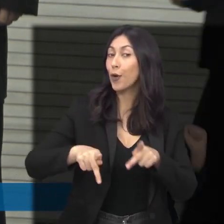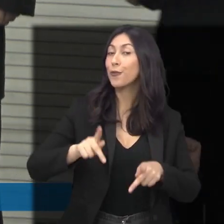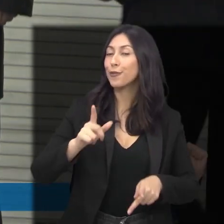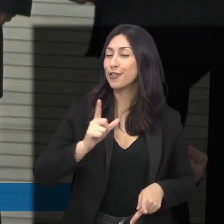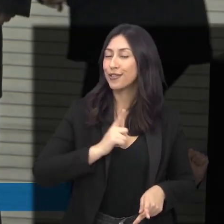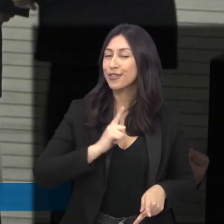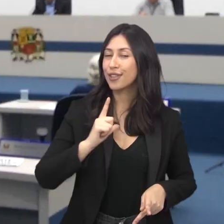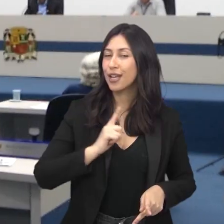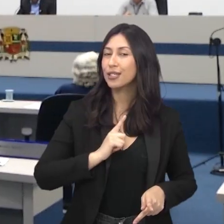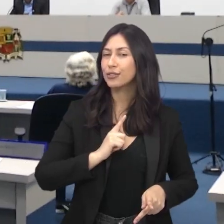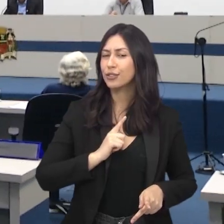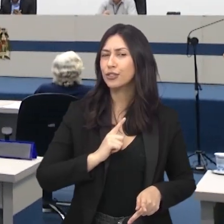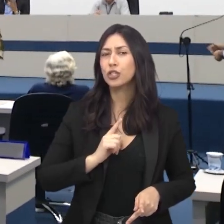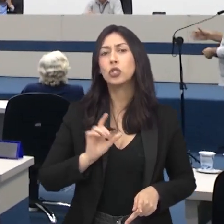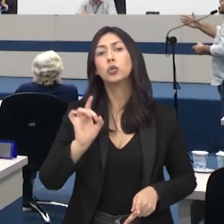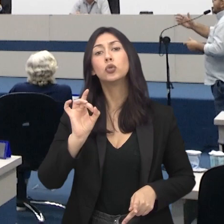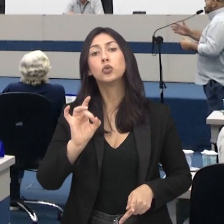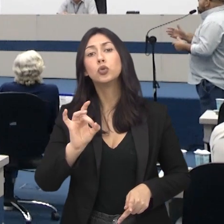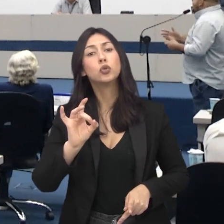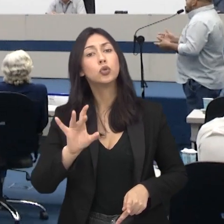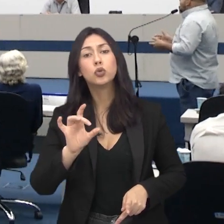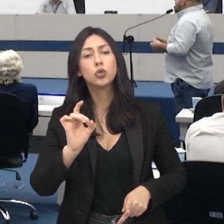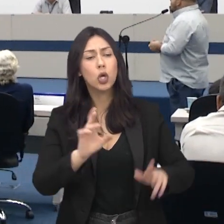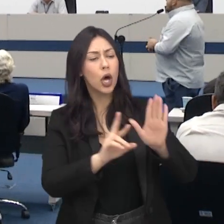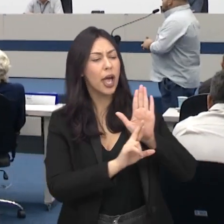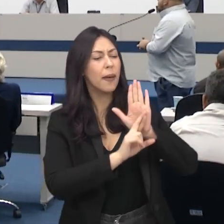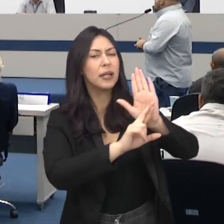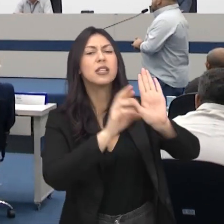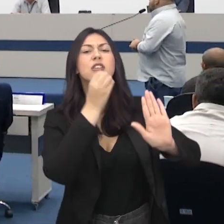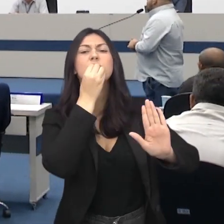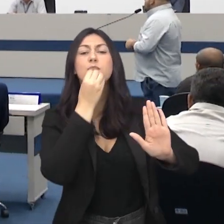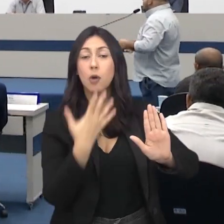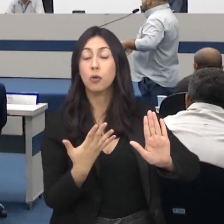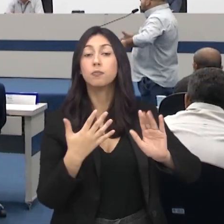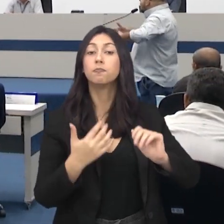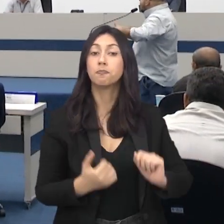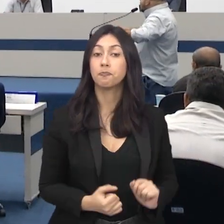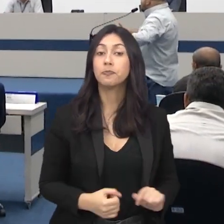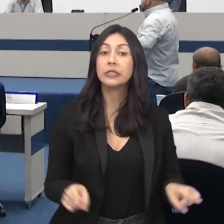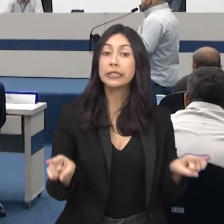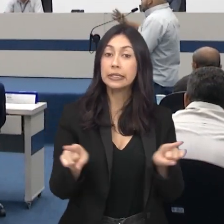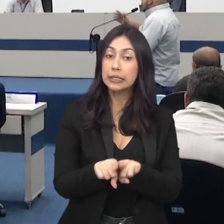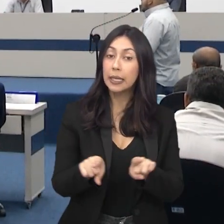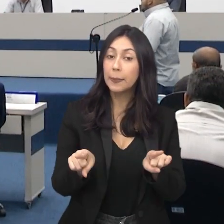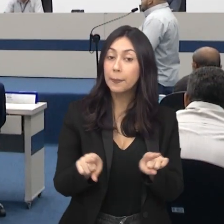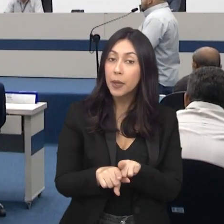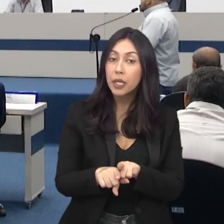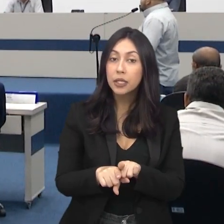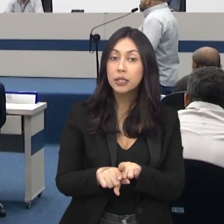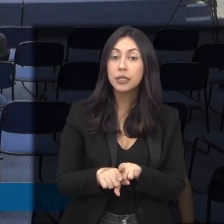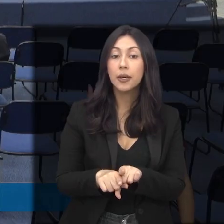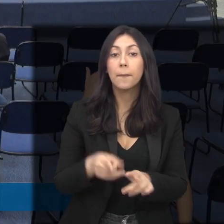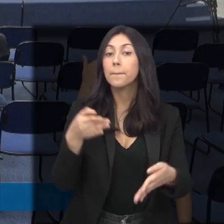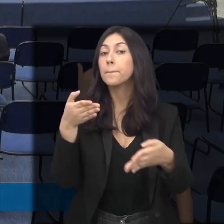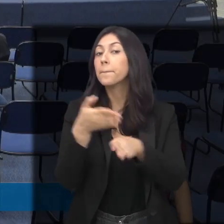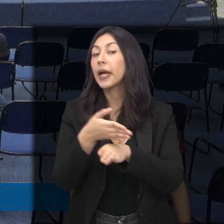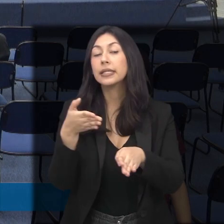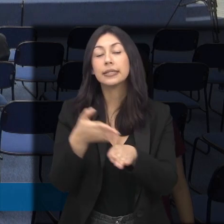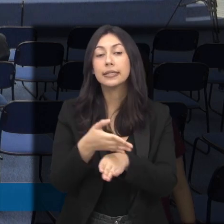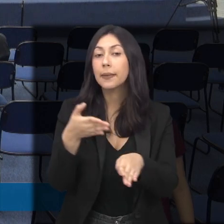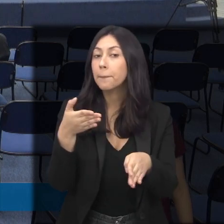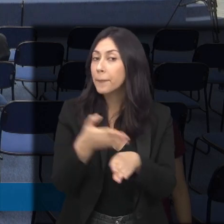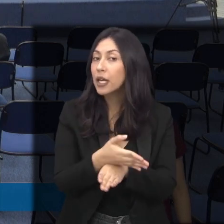de garantir que permaneça no poder somente os bons representantes. Além disso, através